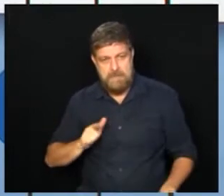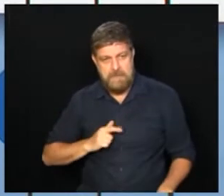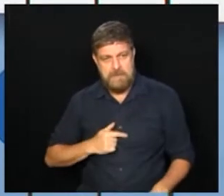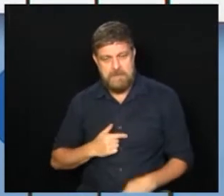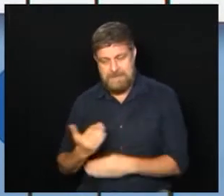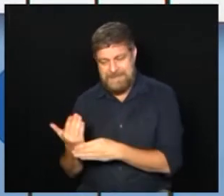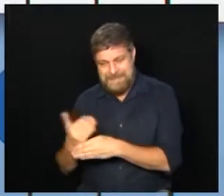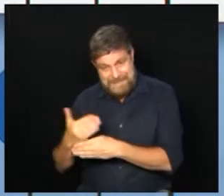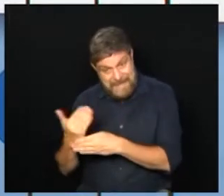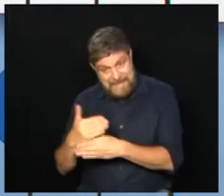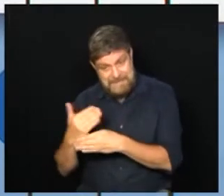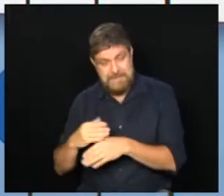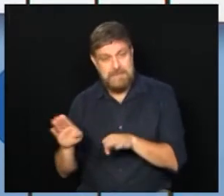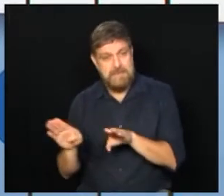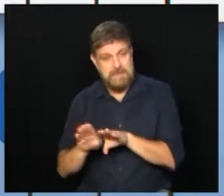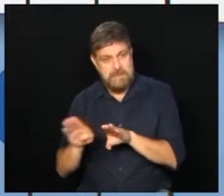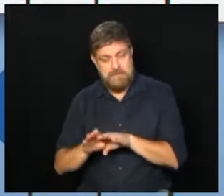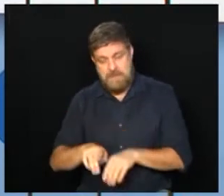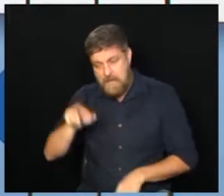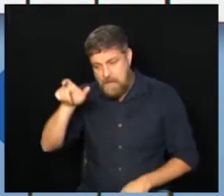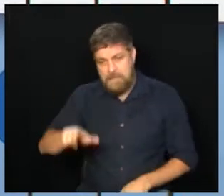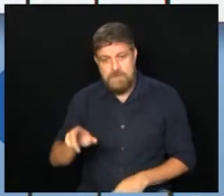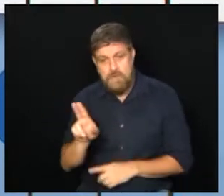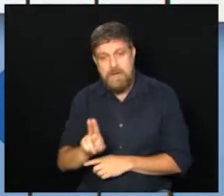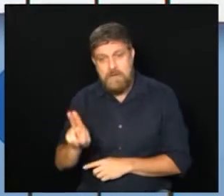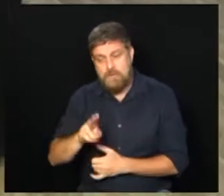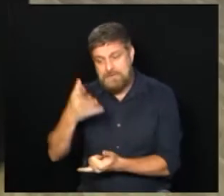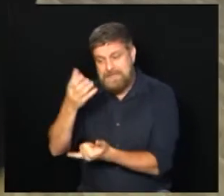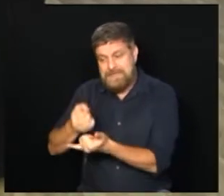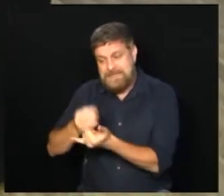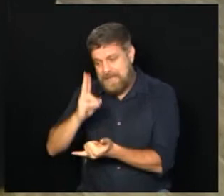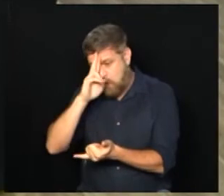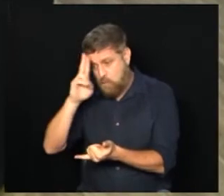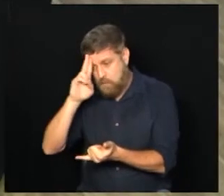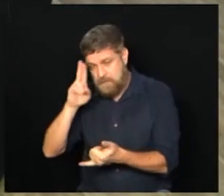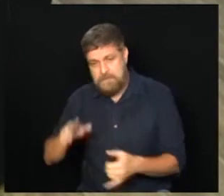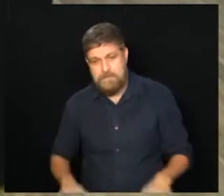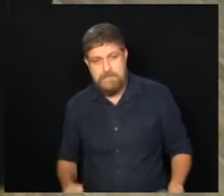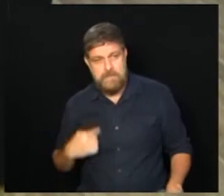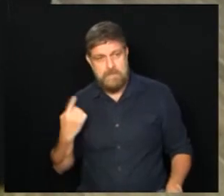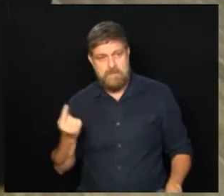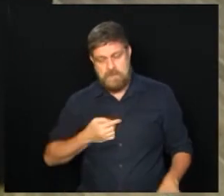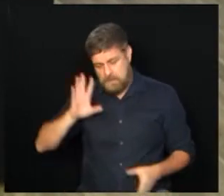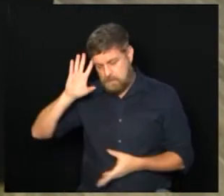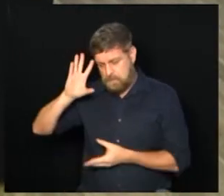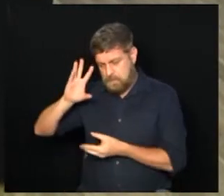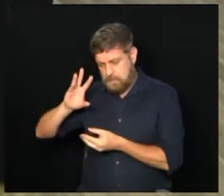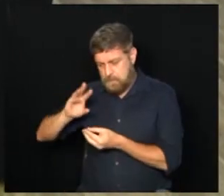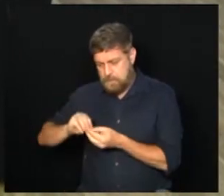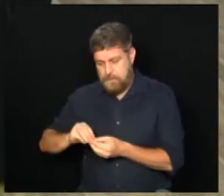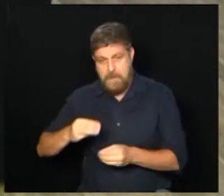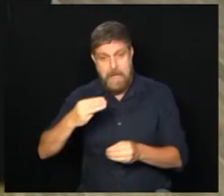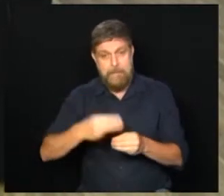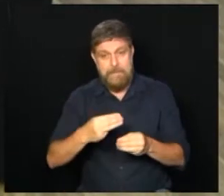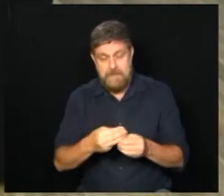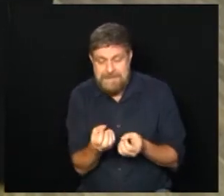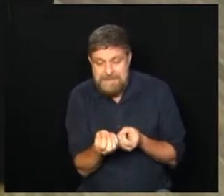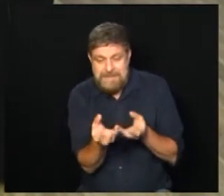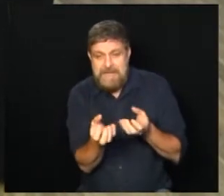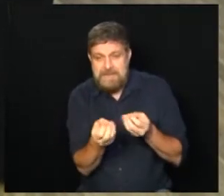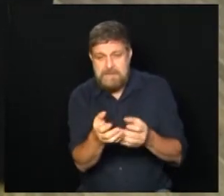transportador de táxi e ainda para quem usa aplicativos. E para nós encerrarmos as notícias da metrópole de